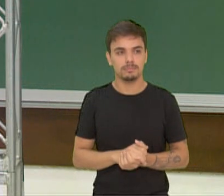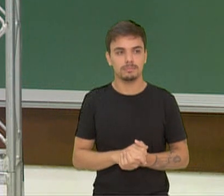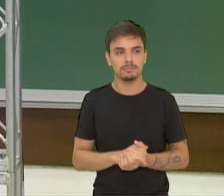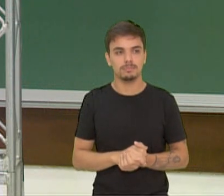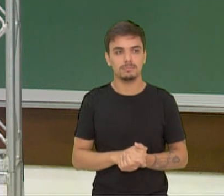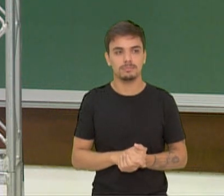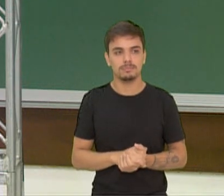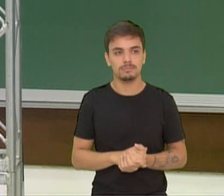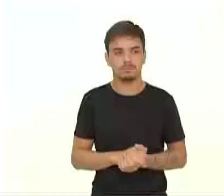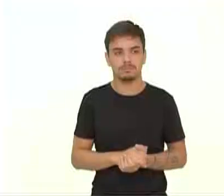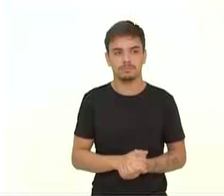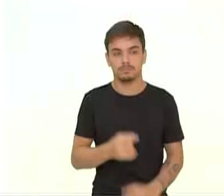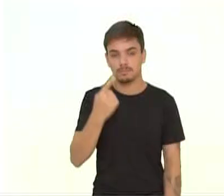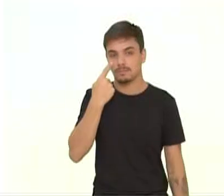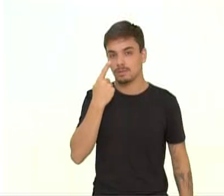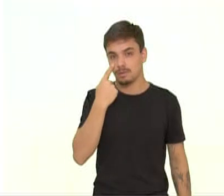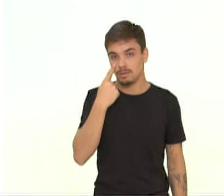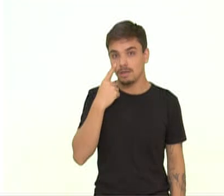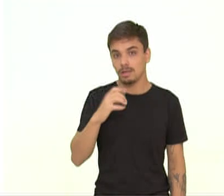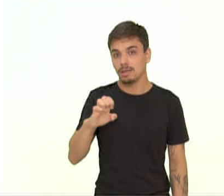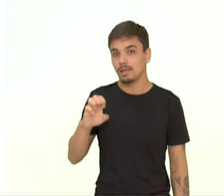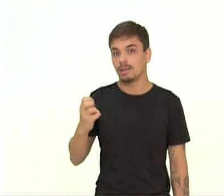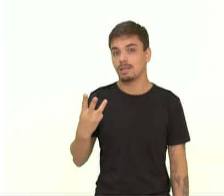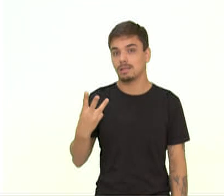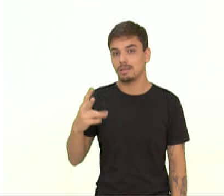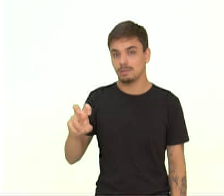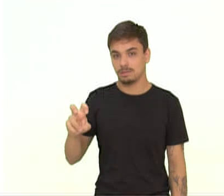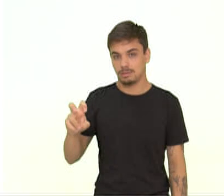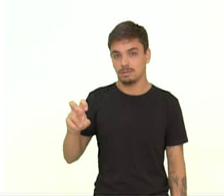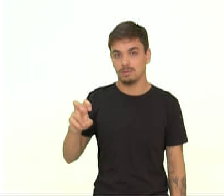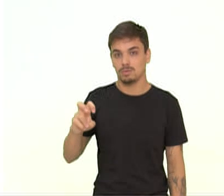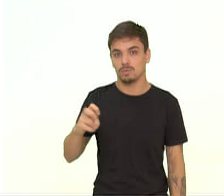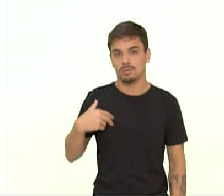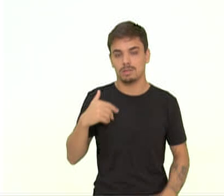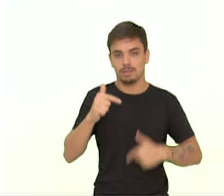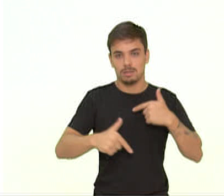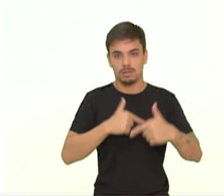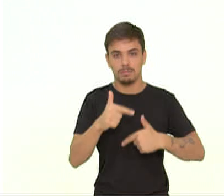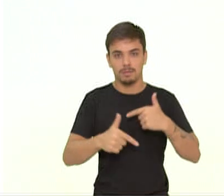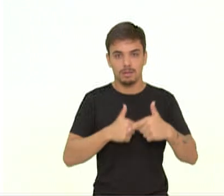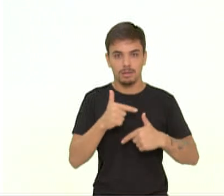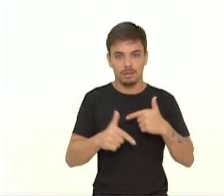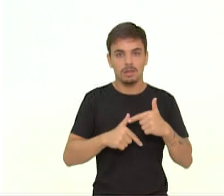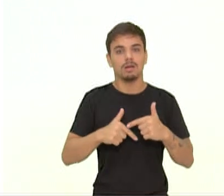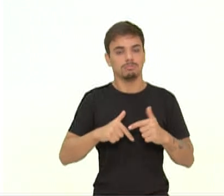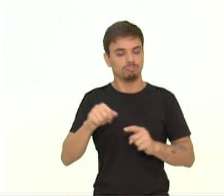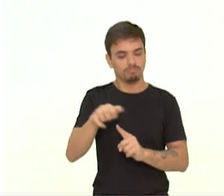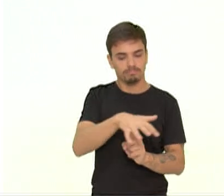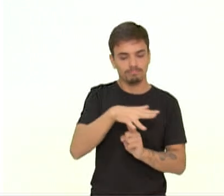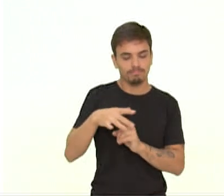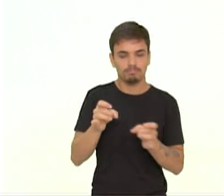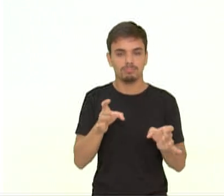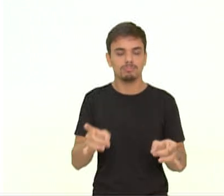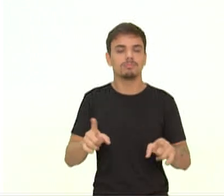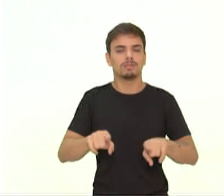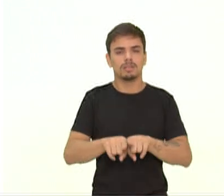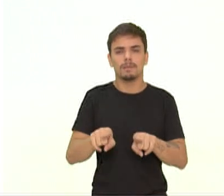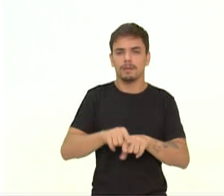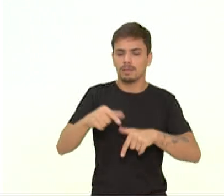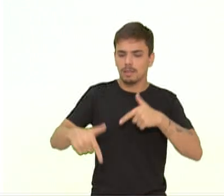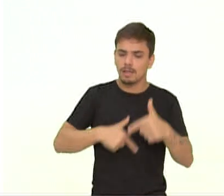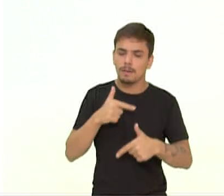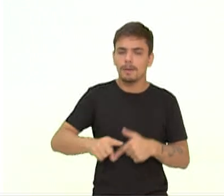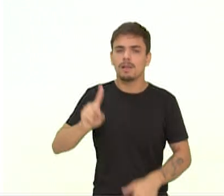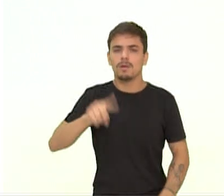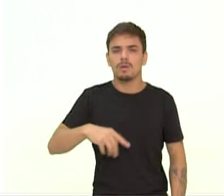E a 35, atuando como camelô. Mais que um trabalho, trata-se de um estilo de